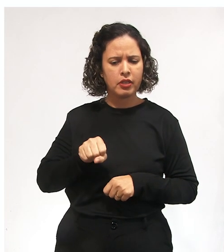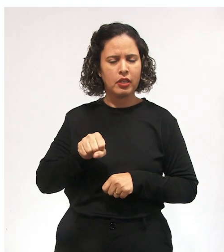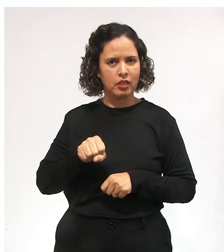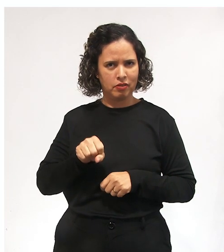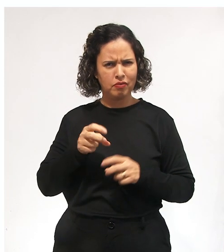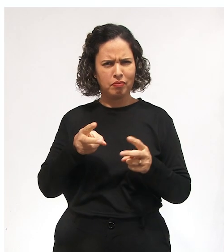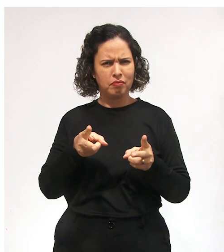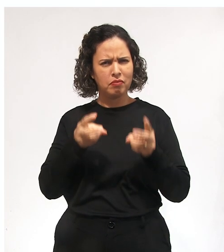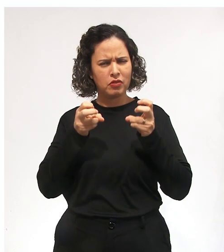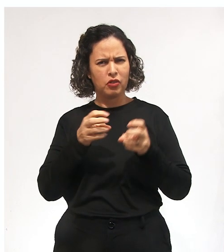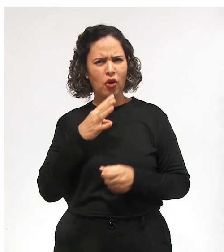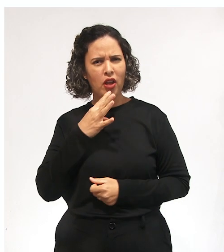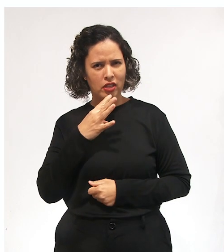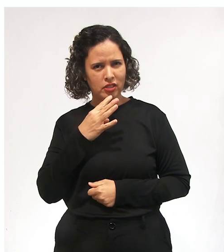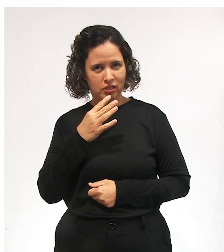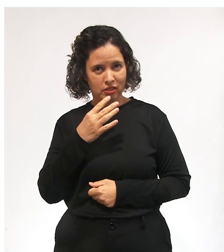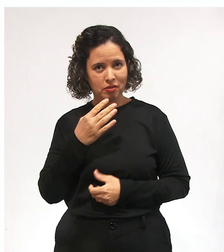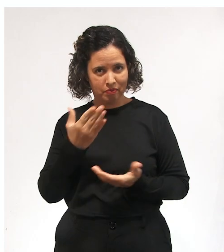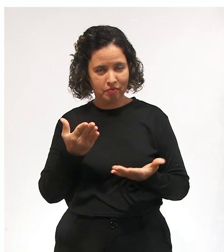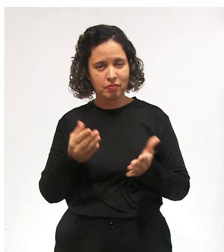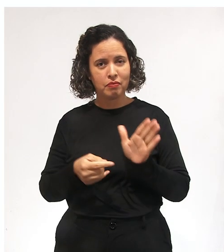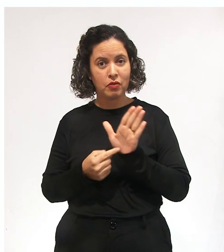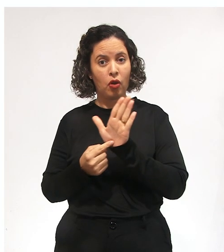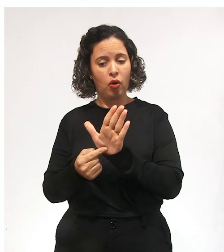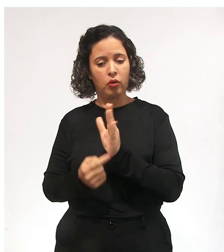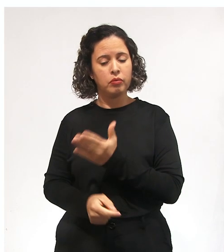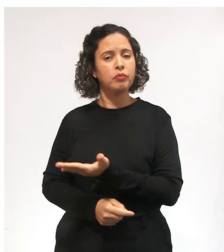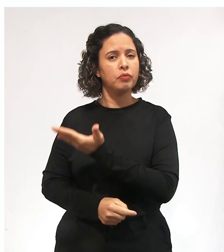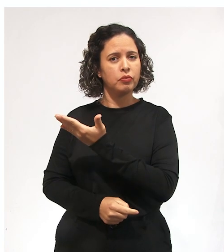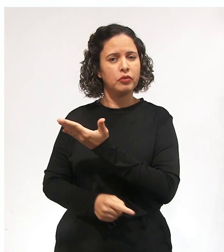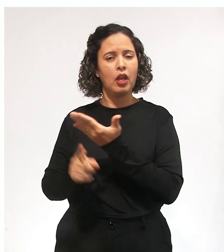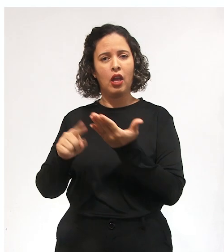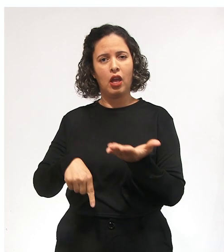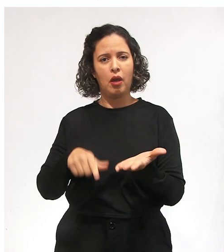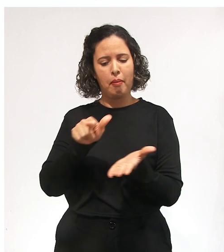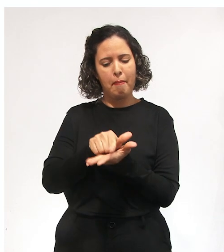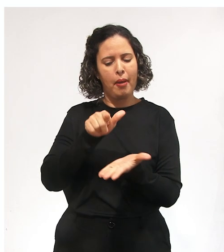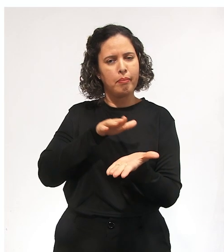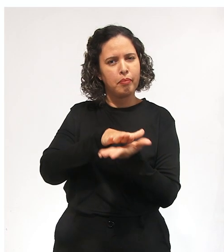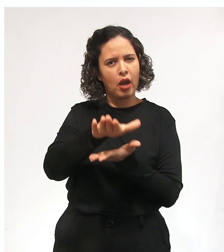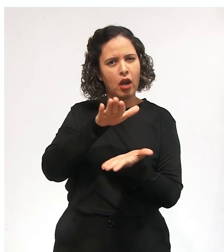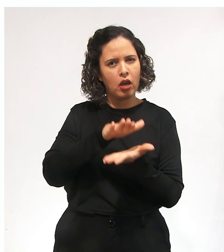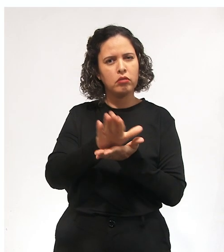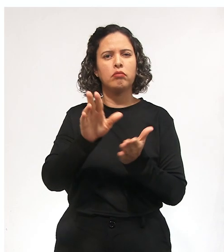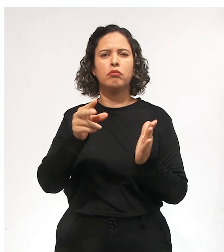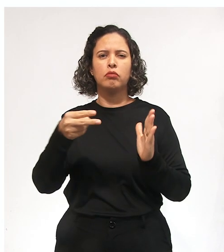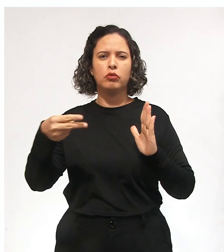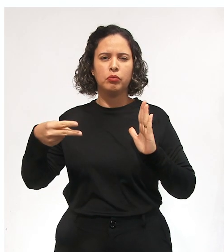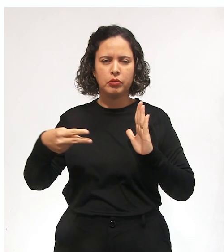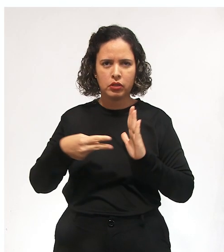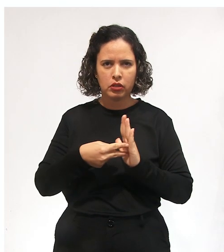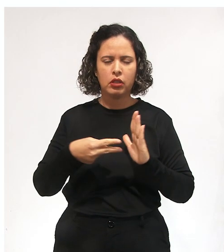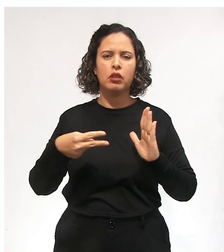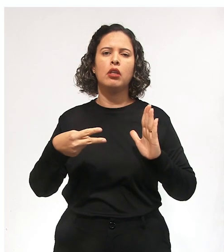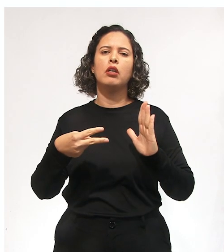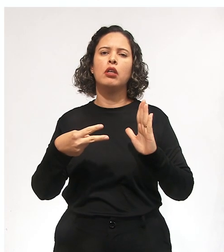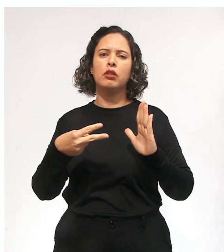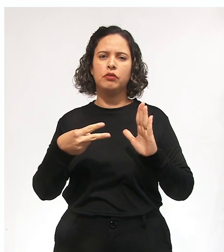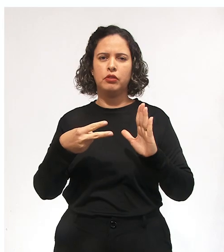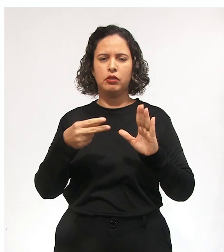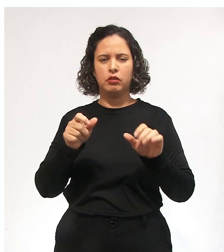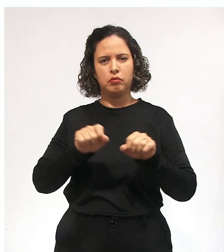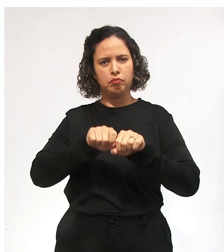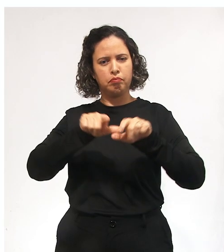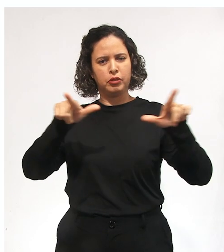deve conhecer, senão eu vou te apresentar. Impressora, pendrive,